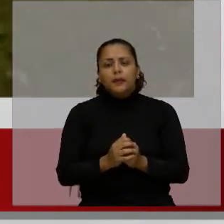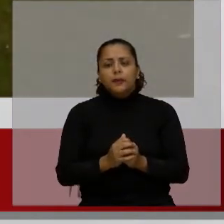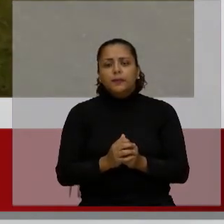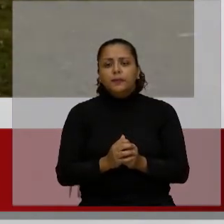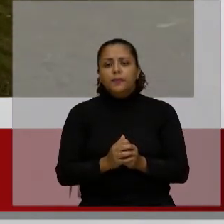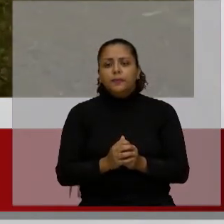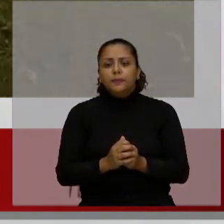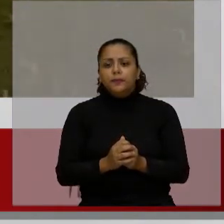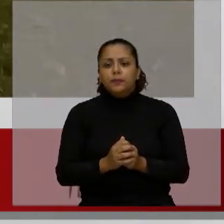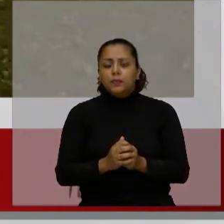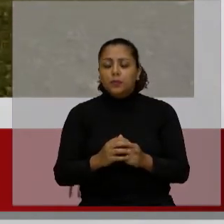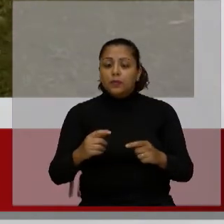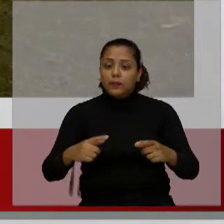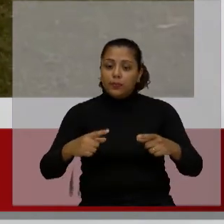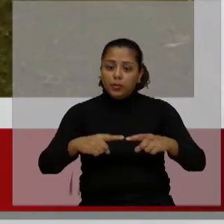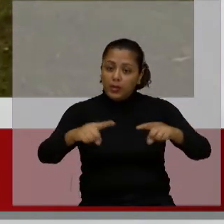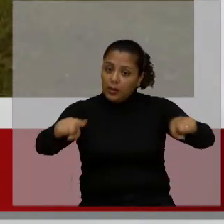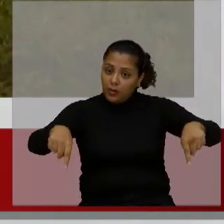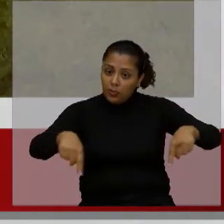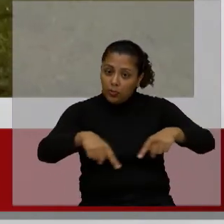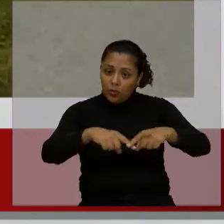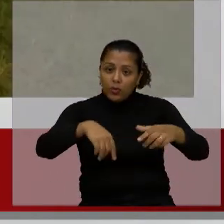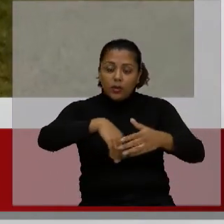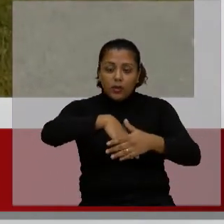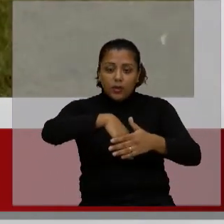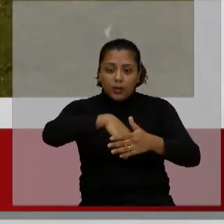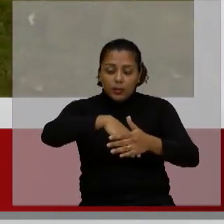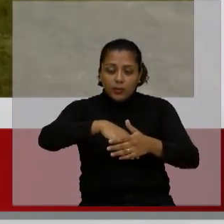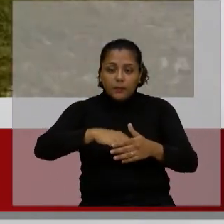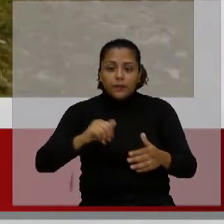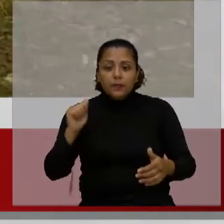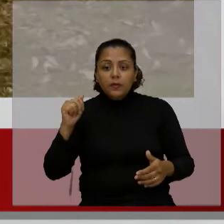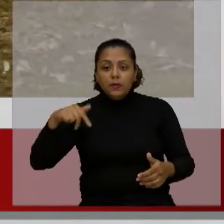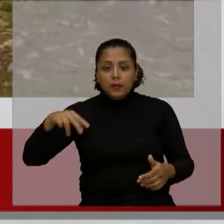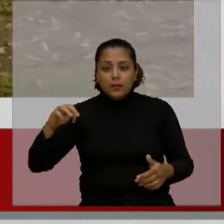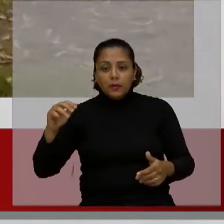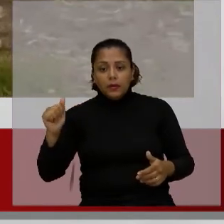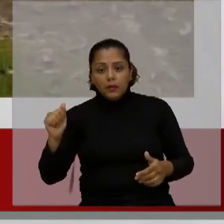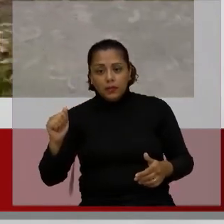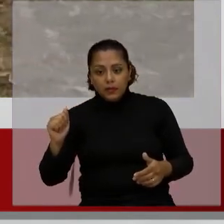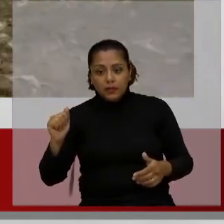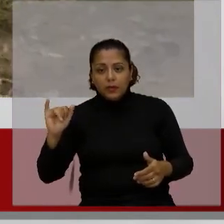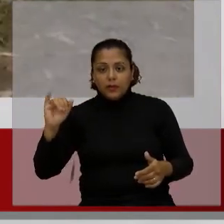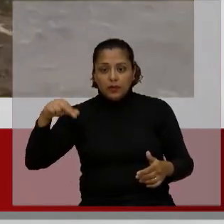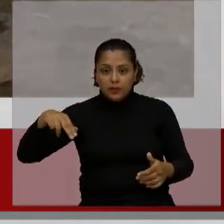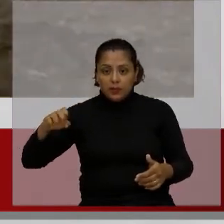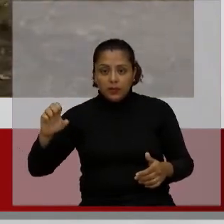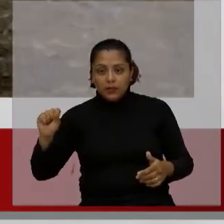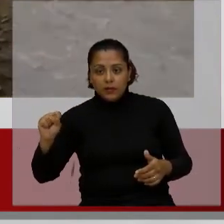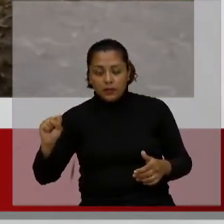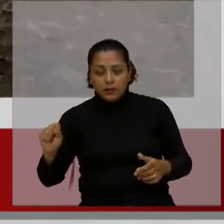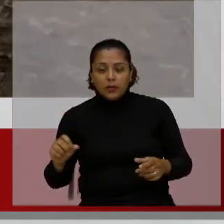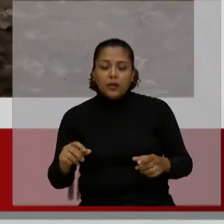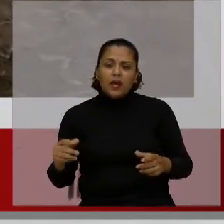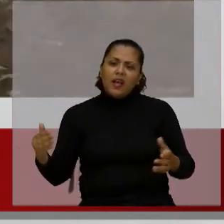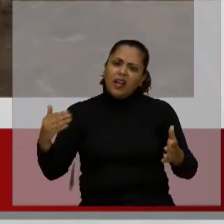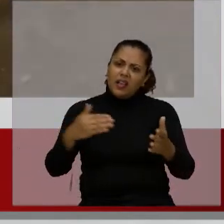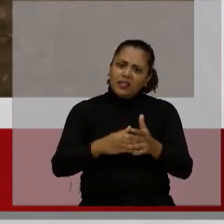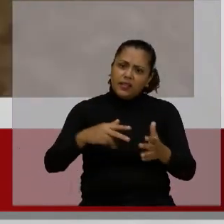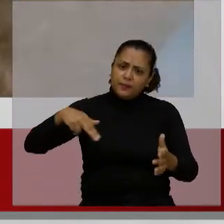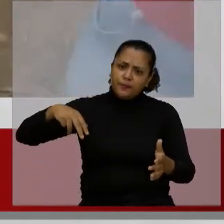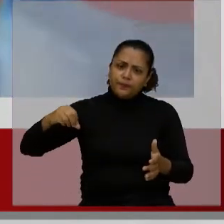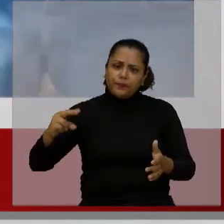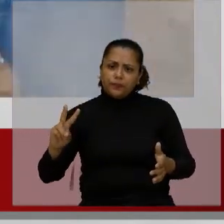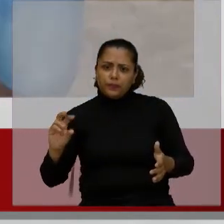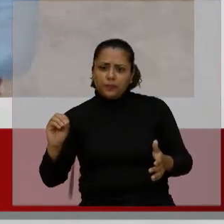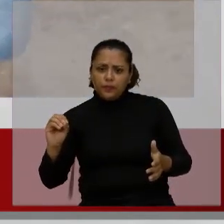campo, porque do Santo Inês 2 ao Novo Horizonte, todos os campos estão arrumados. Por que só o nosso aqui que não está? Do